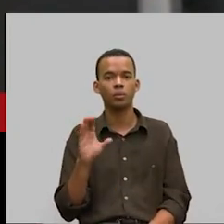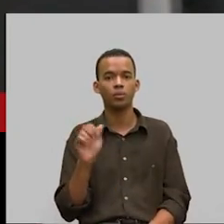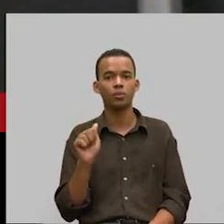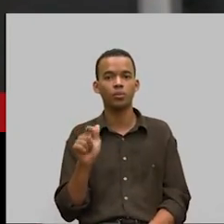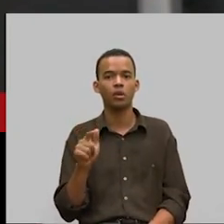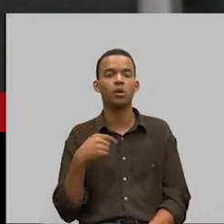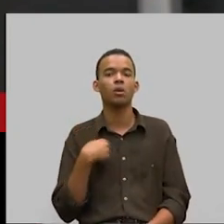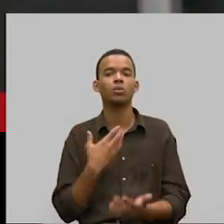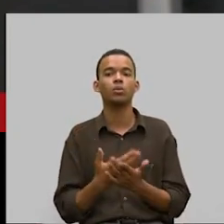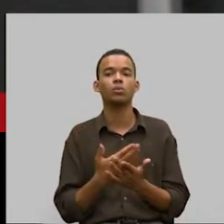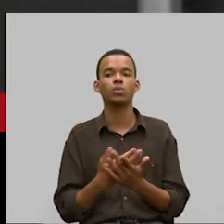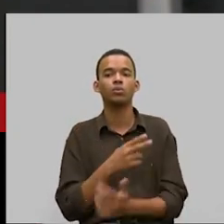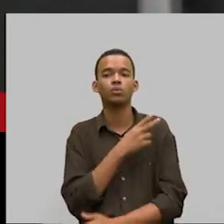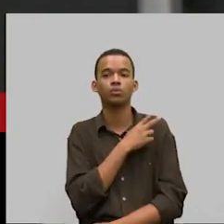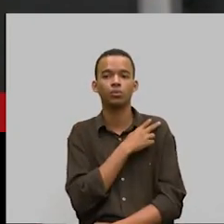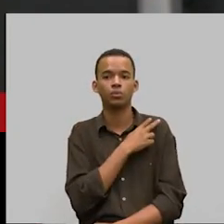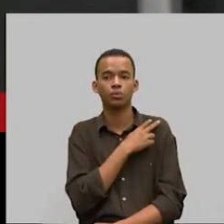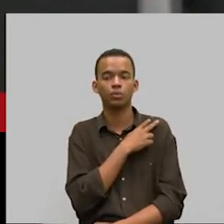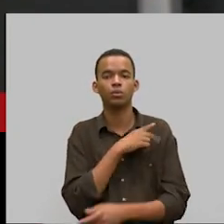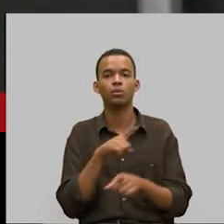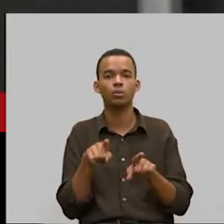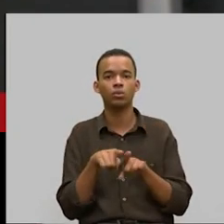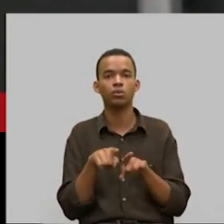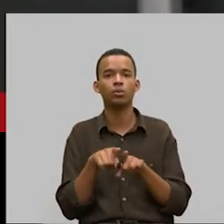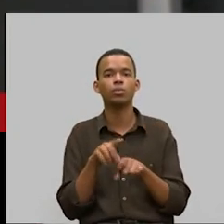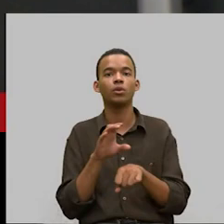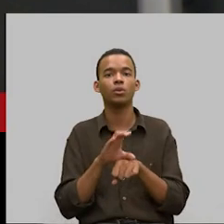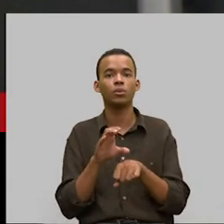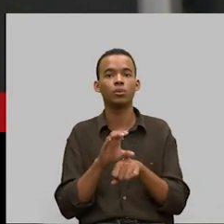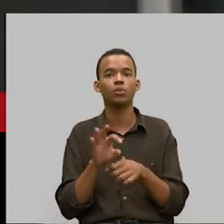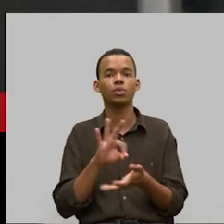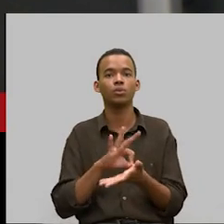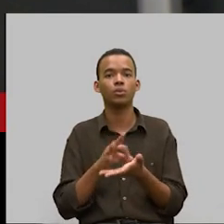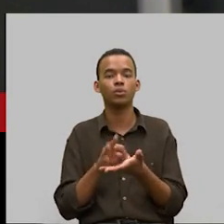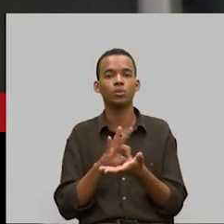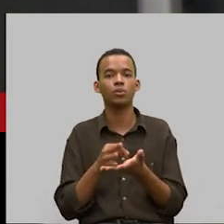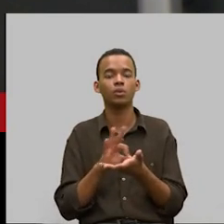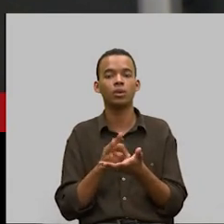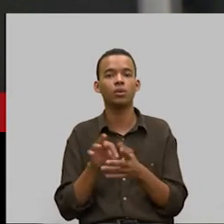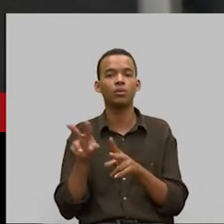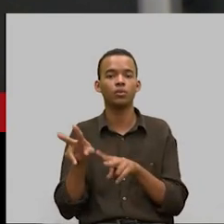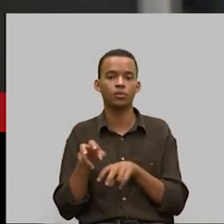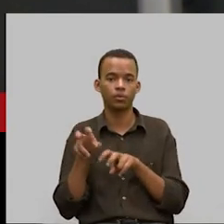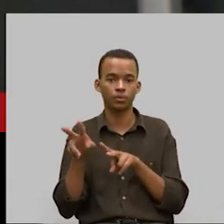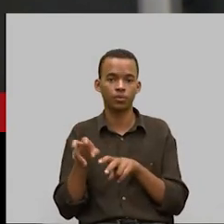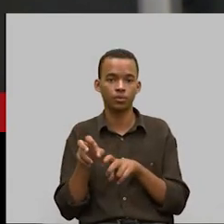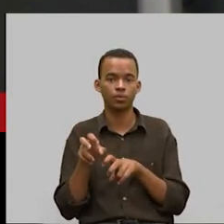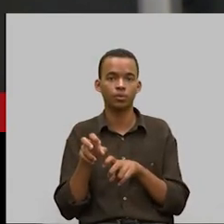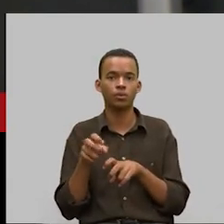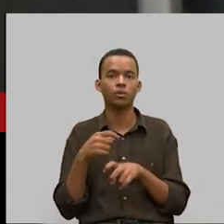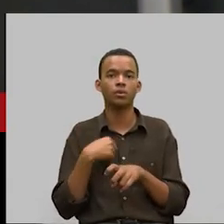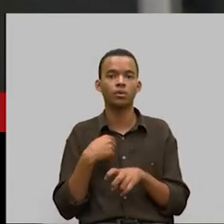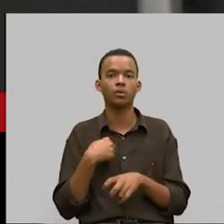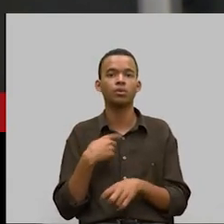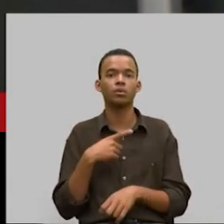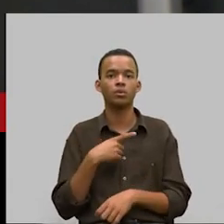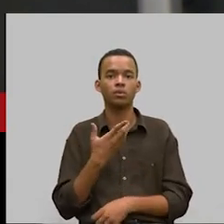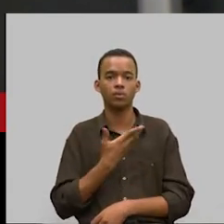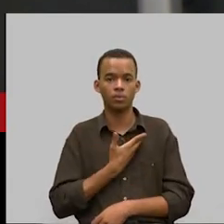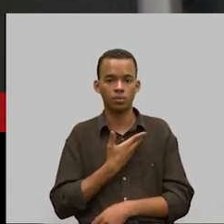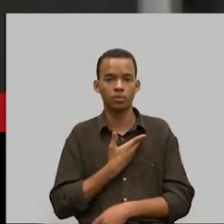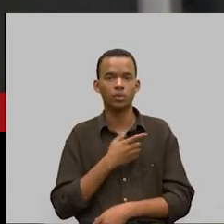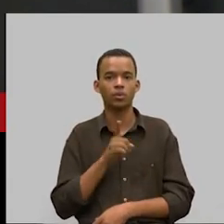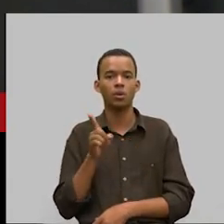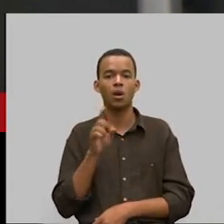médio e curso também o técnico em Agropecuária estou aqui para ler um texto do meu amigo e colega José Roberto